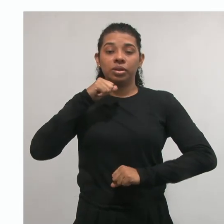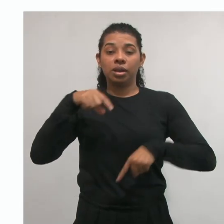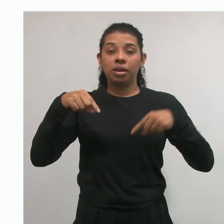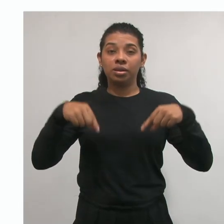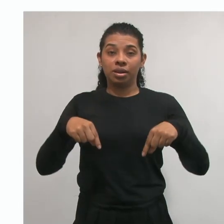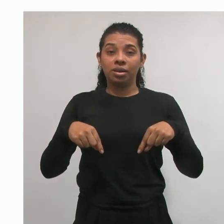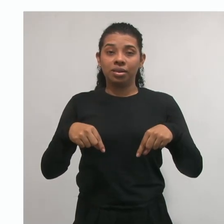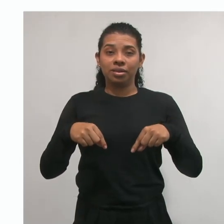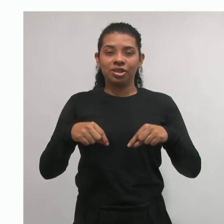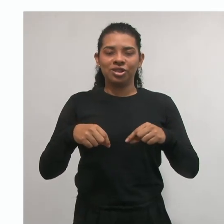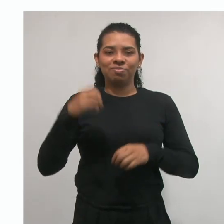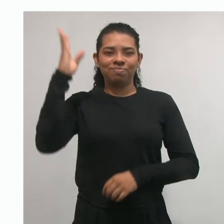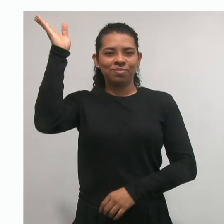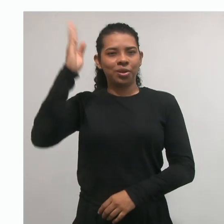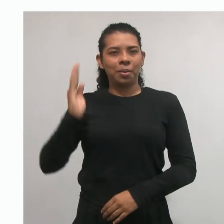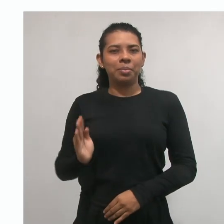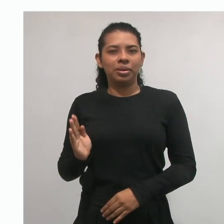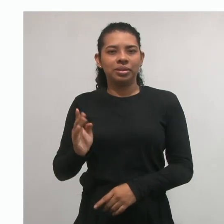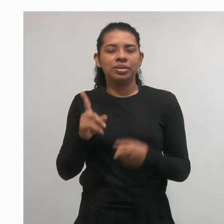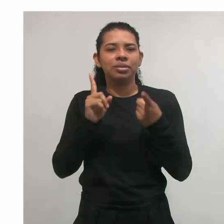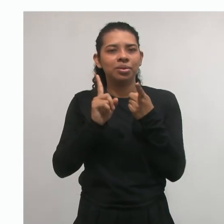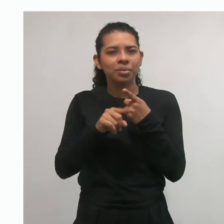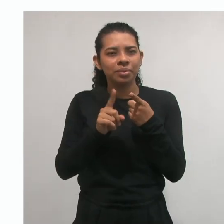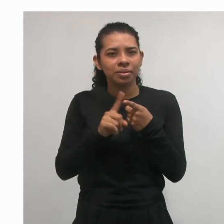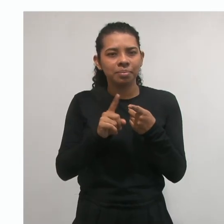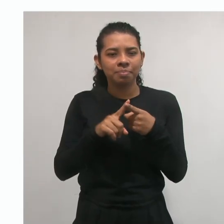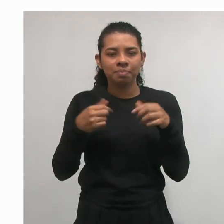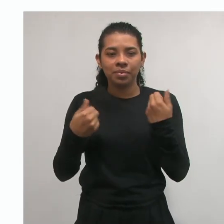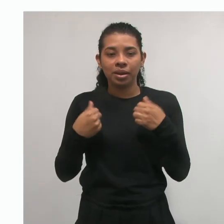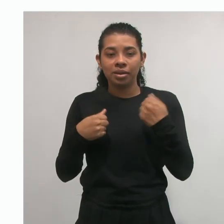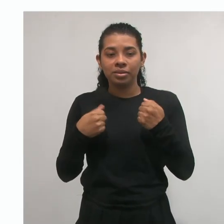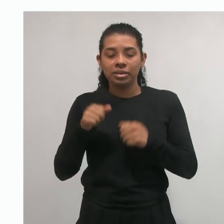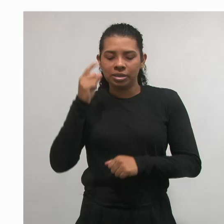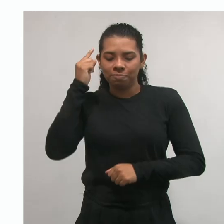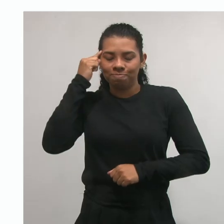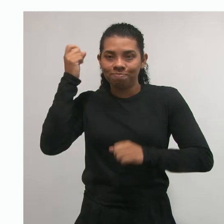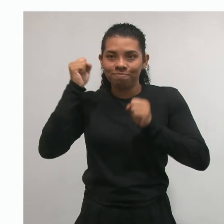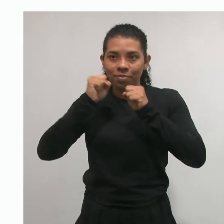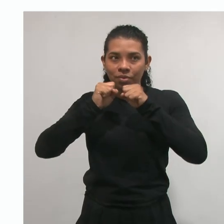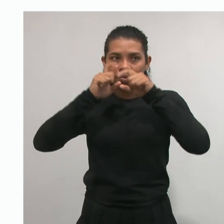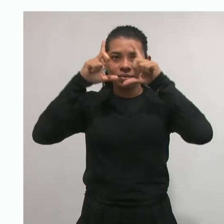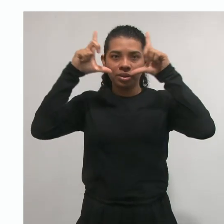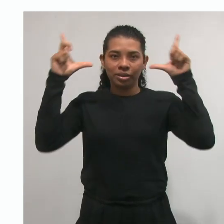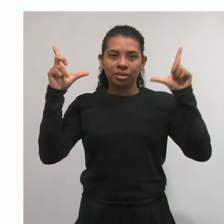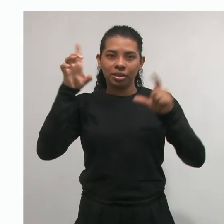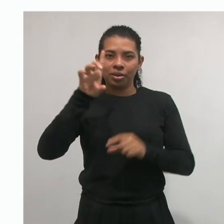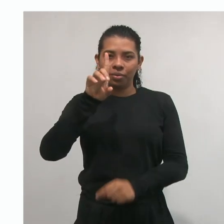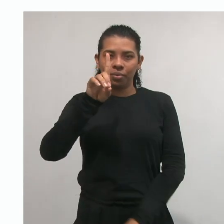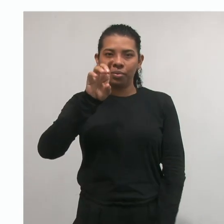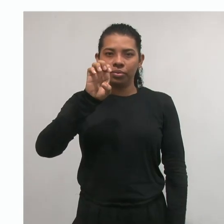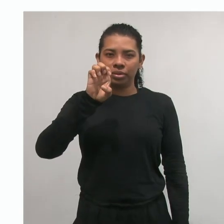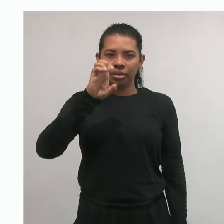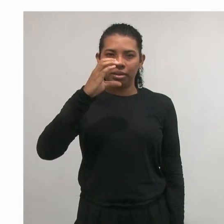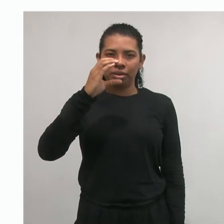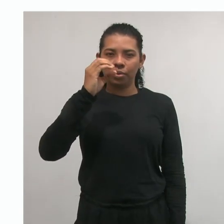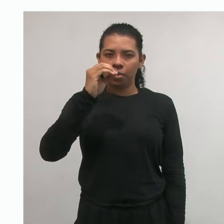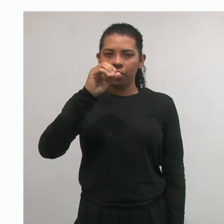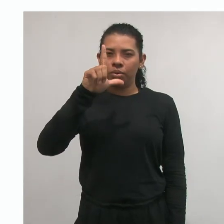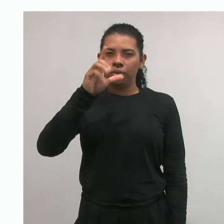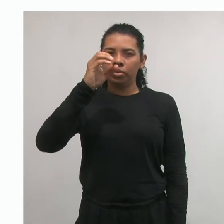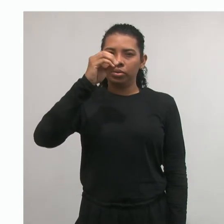a Gonzalez, nessa perspectiva do pensamento decolonial, né, da gente